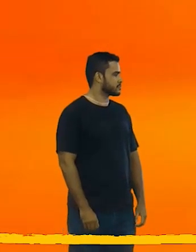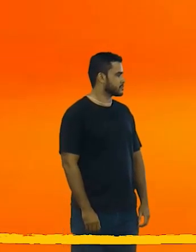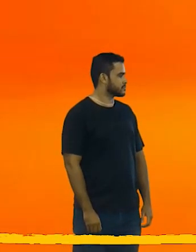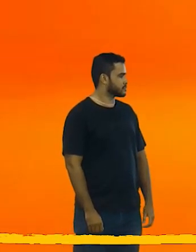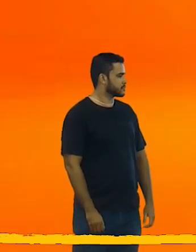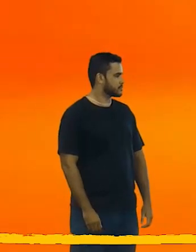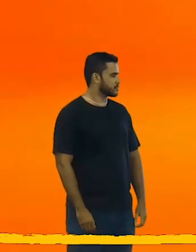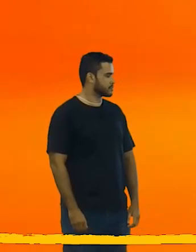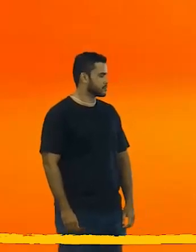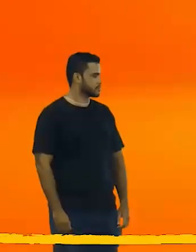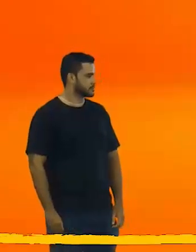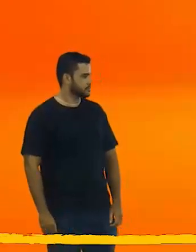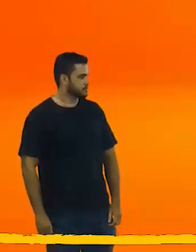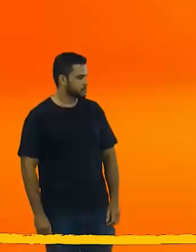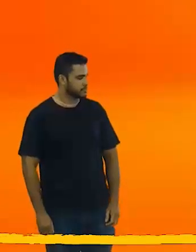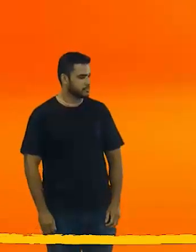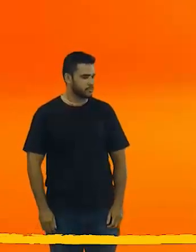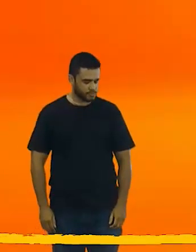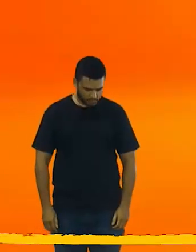pronto, está aqui,